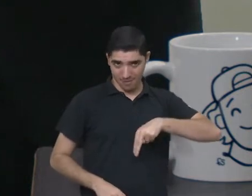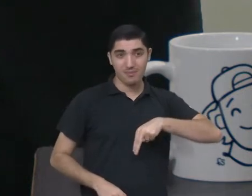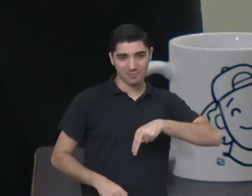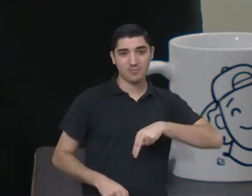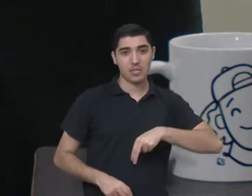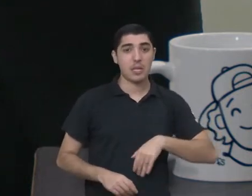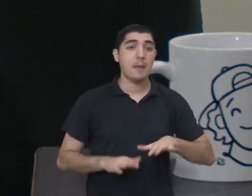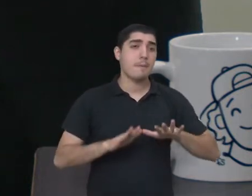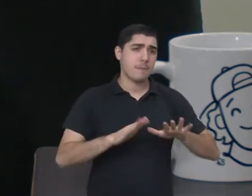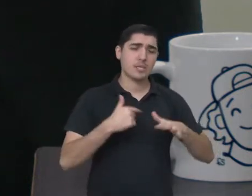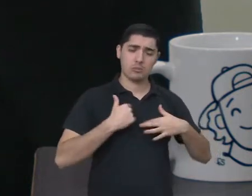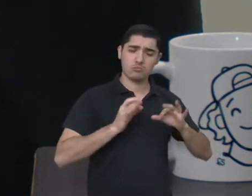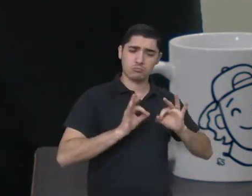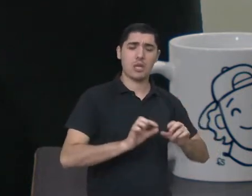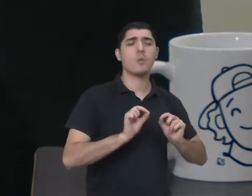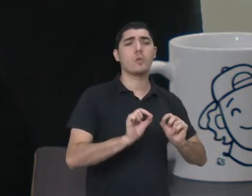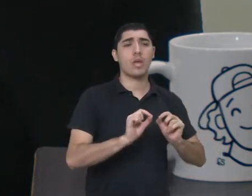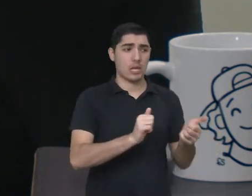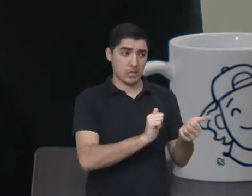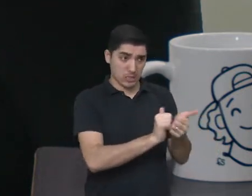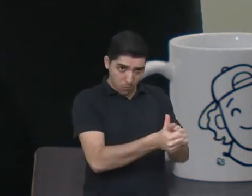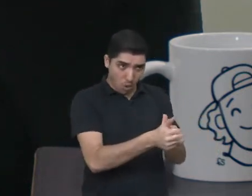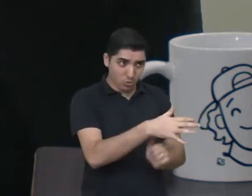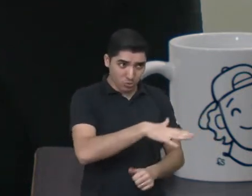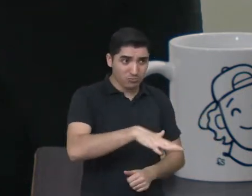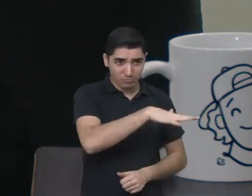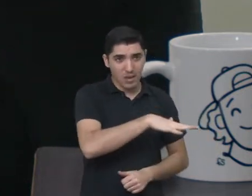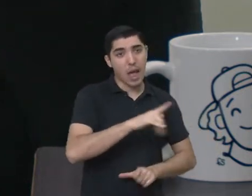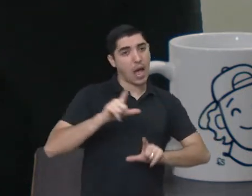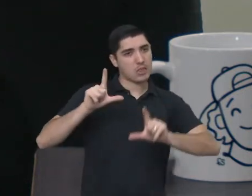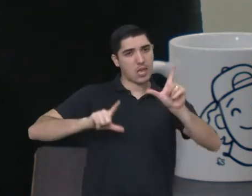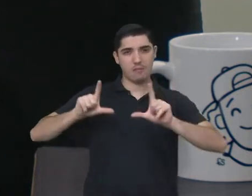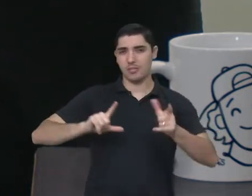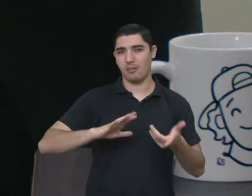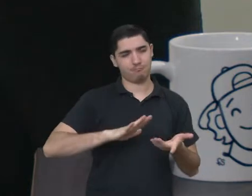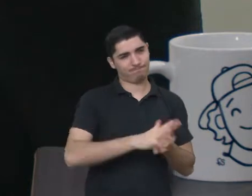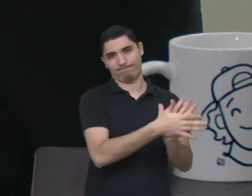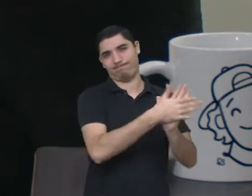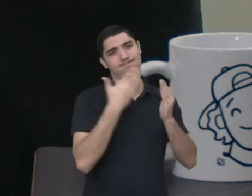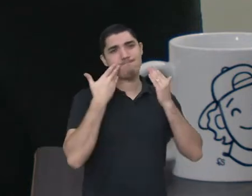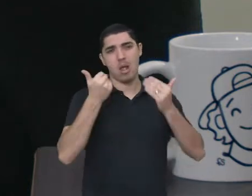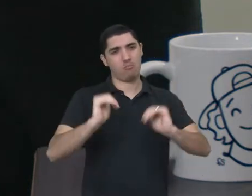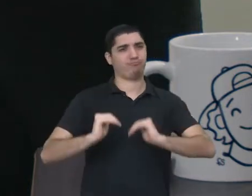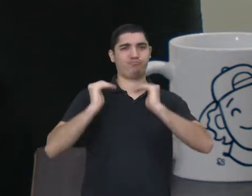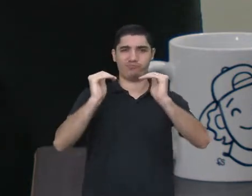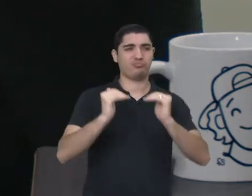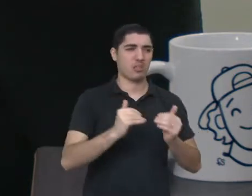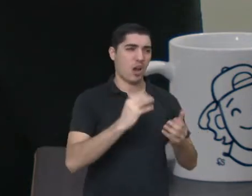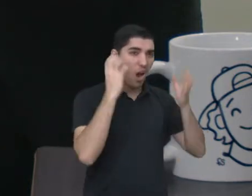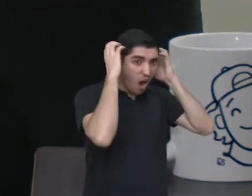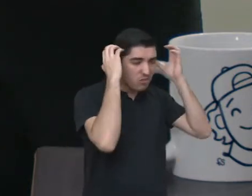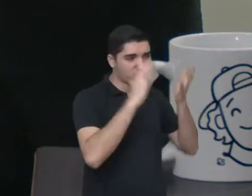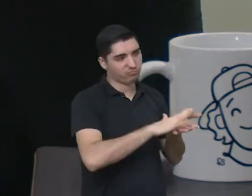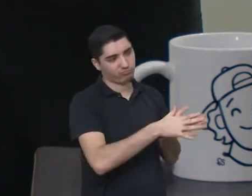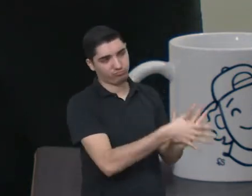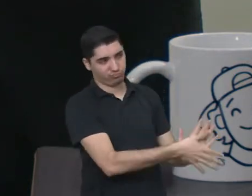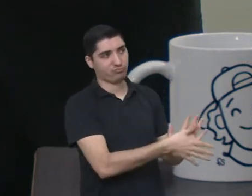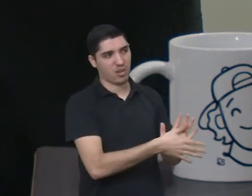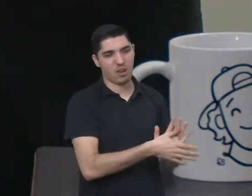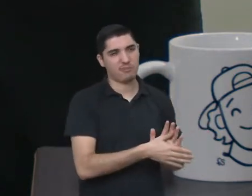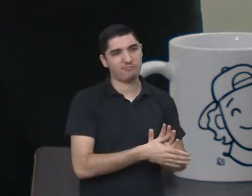aqui, lê esse texto para mim aqui. Me deu um texto lá pequeno para ler. Já está aprovado, você está contratado como repórter, então. Falou, não, eu falei, opa,